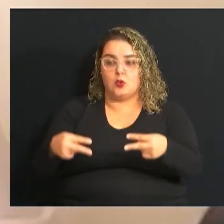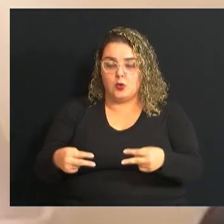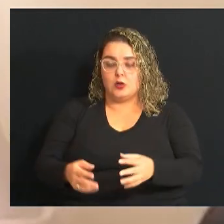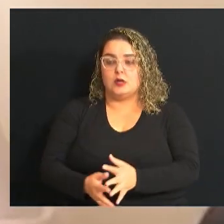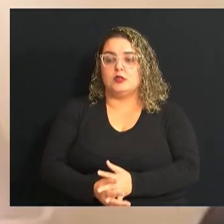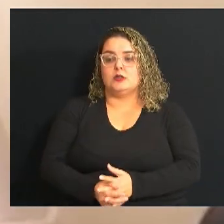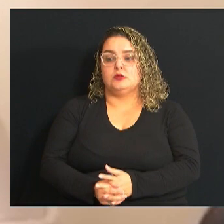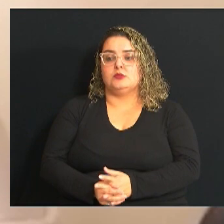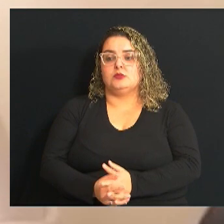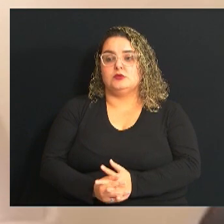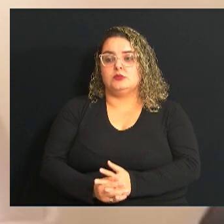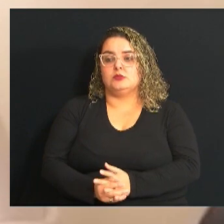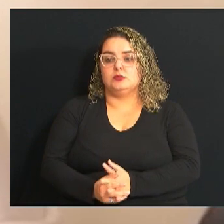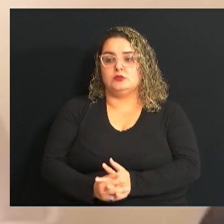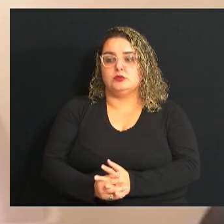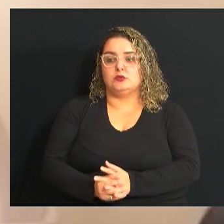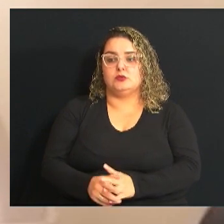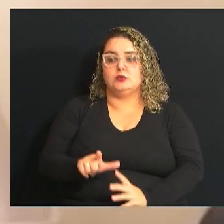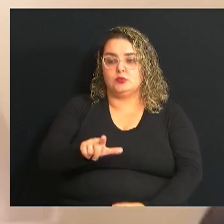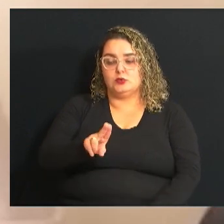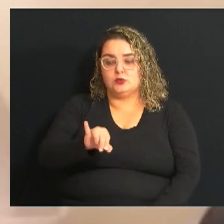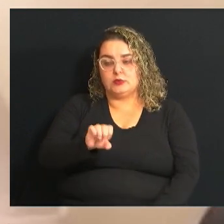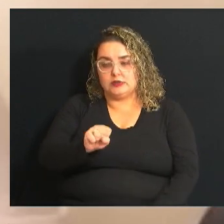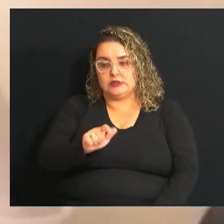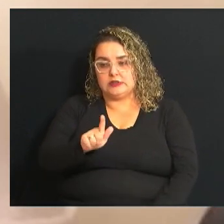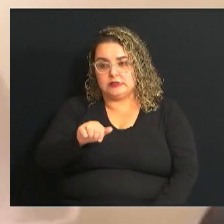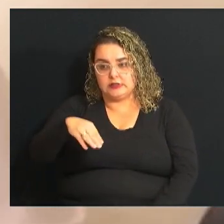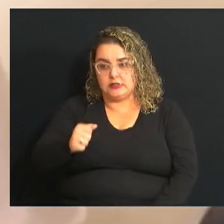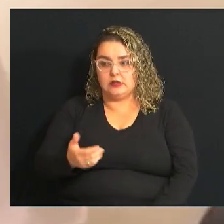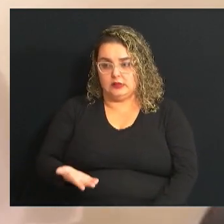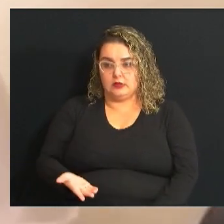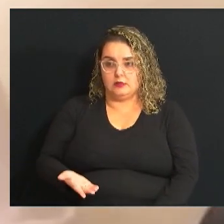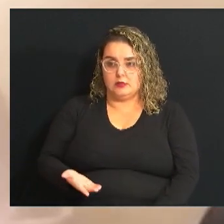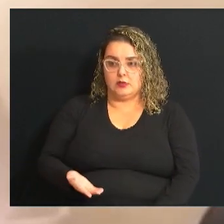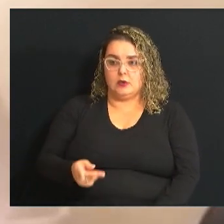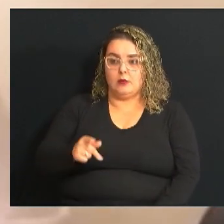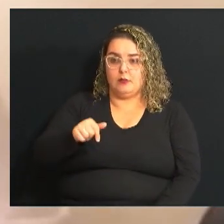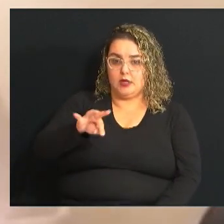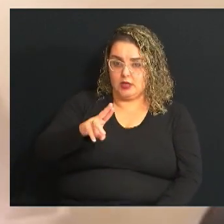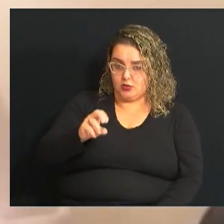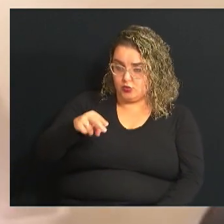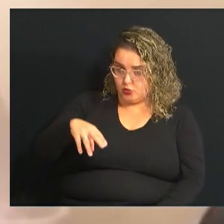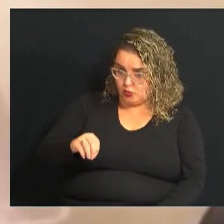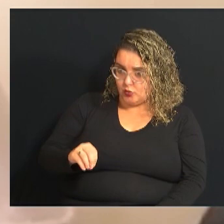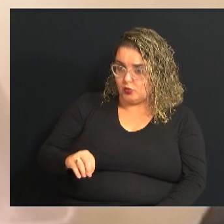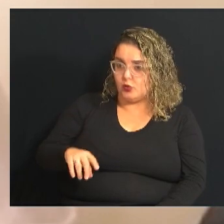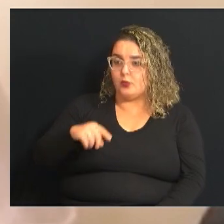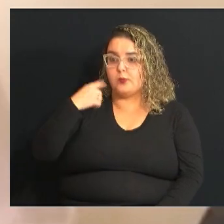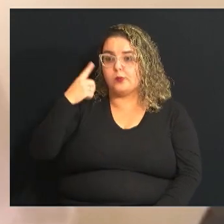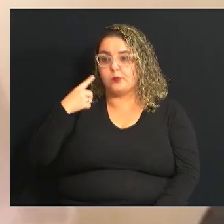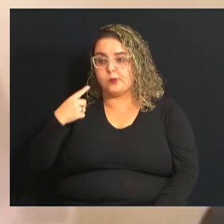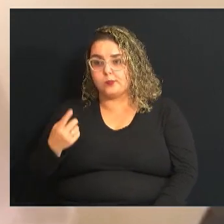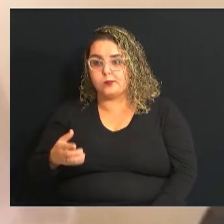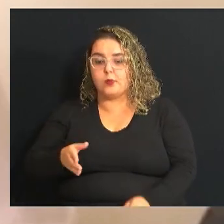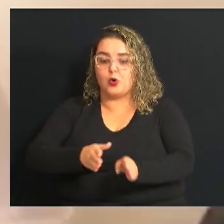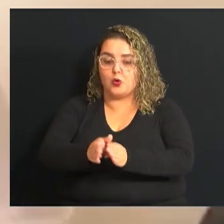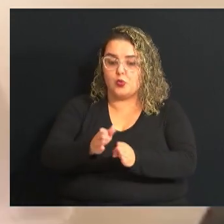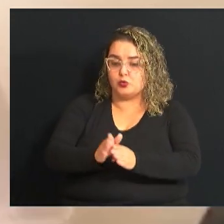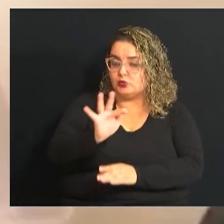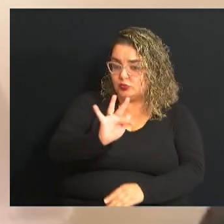pro bono. Luiz Gama nasceu em 1830. Né? De todos os